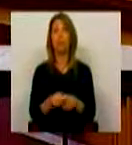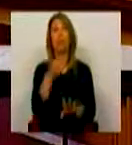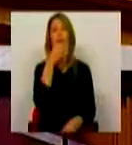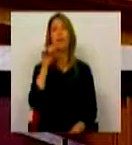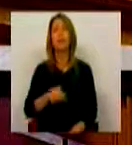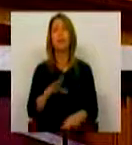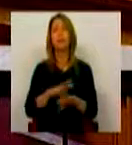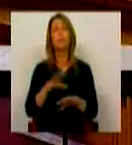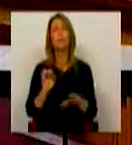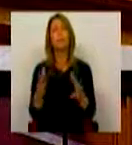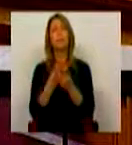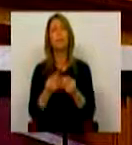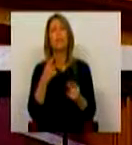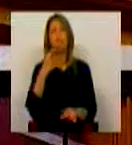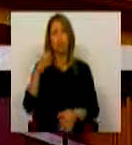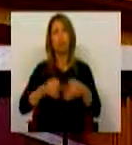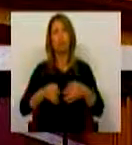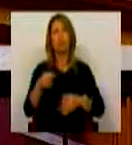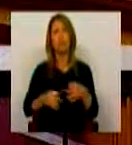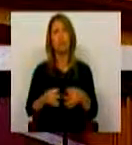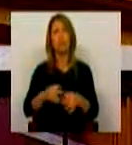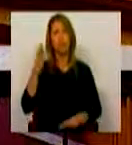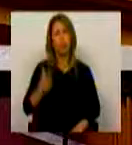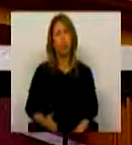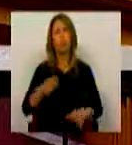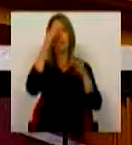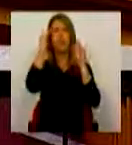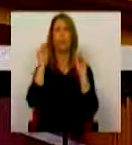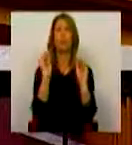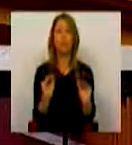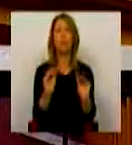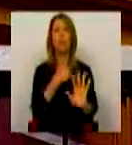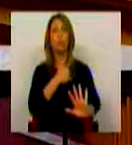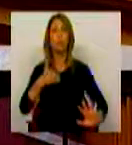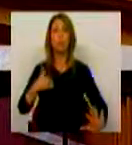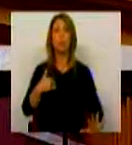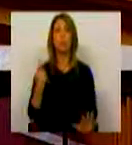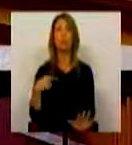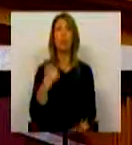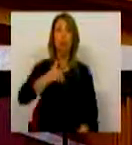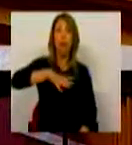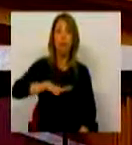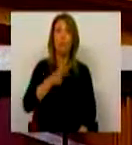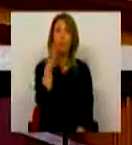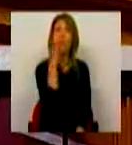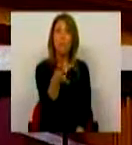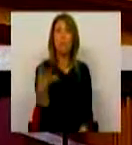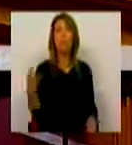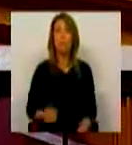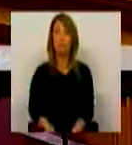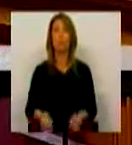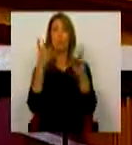aqui de matérias de justiça, de educação e de saúde, e aquilo que queremos dizer é que conseguimos fazer